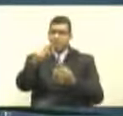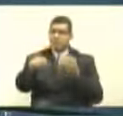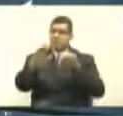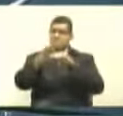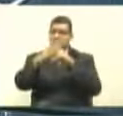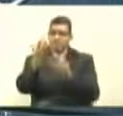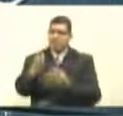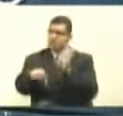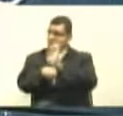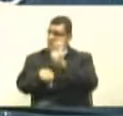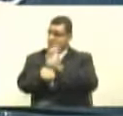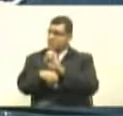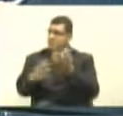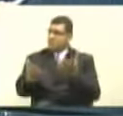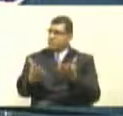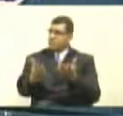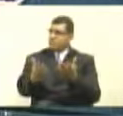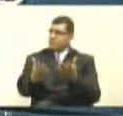Estado.